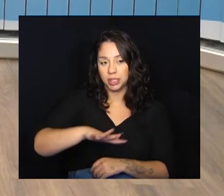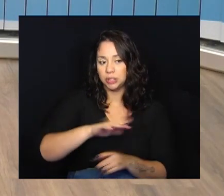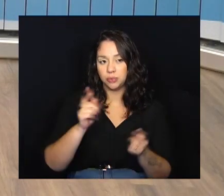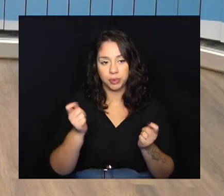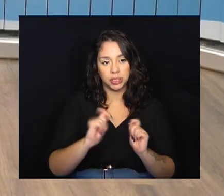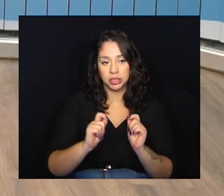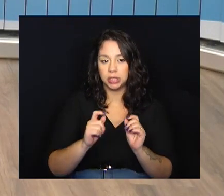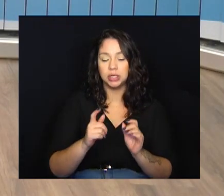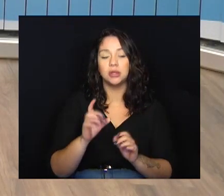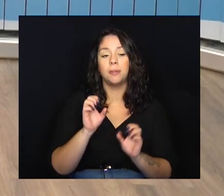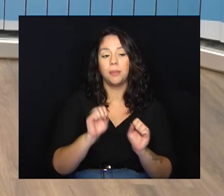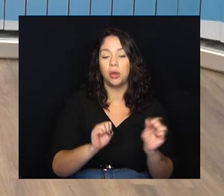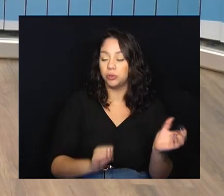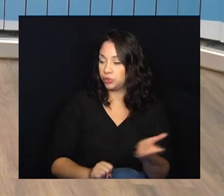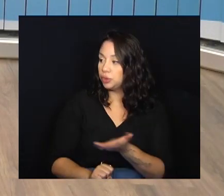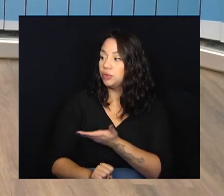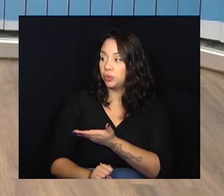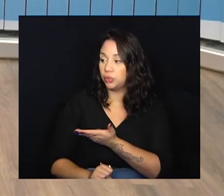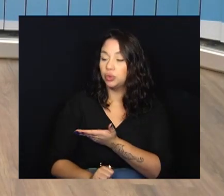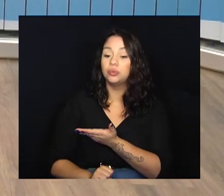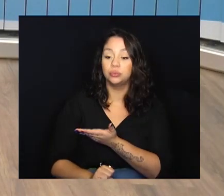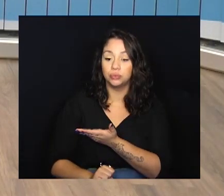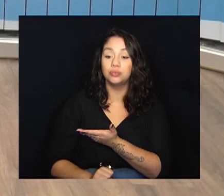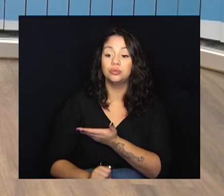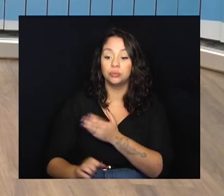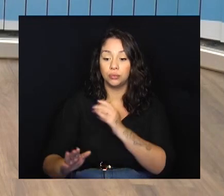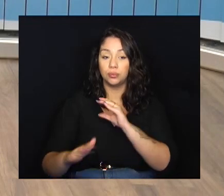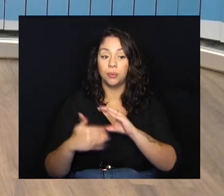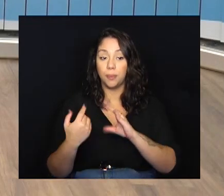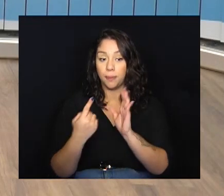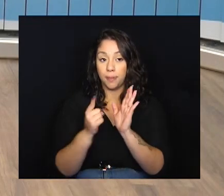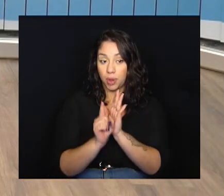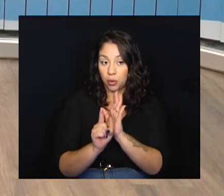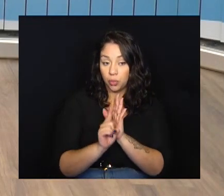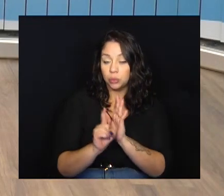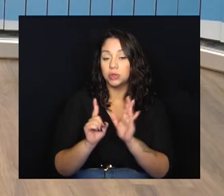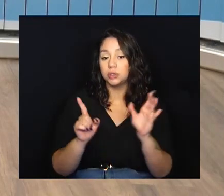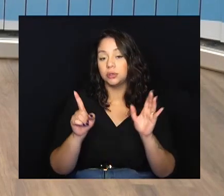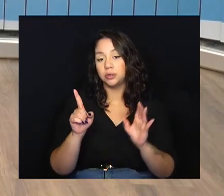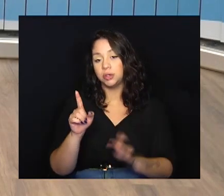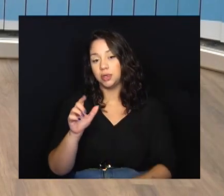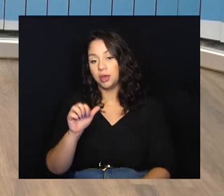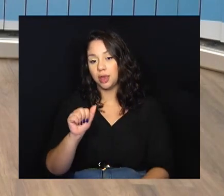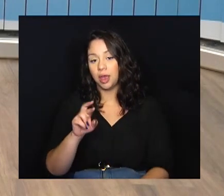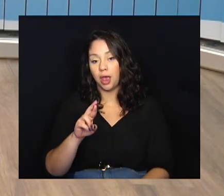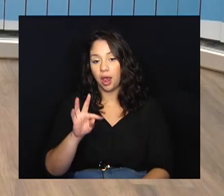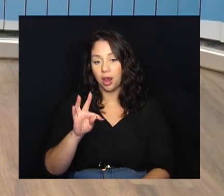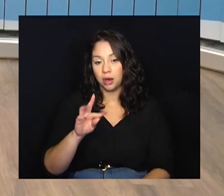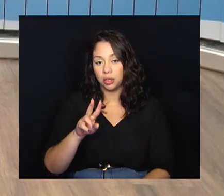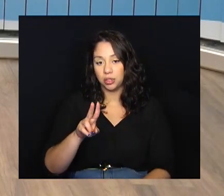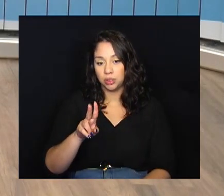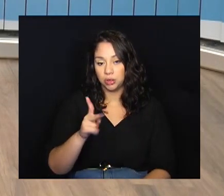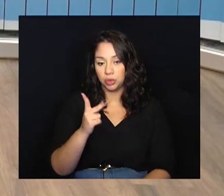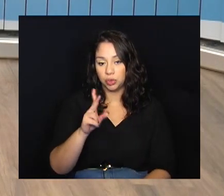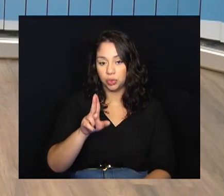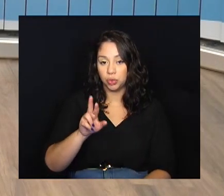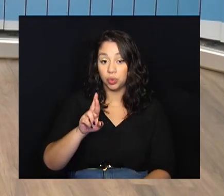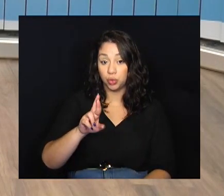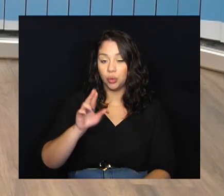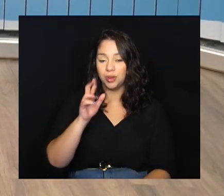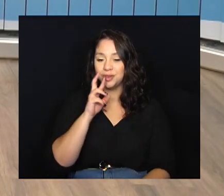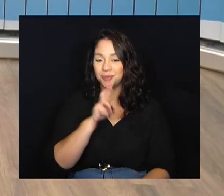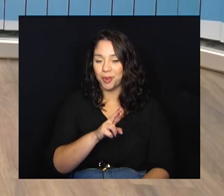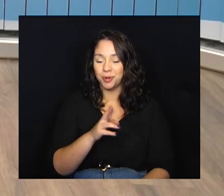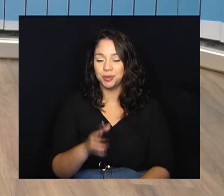é especialista vai nos ajudar a responder Arthur é existe na literatura médica uma determinação